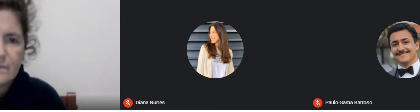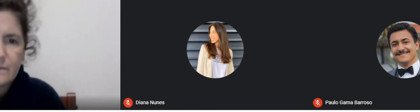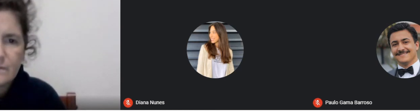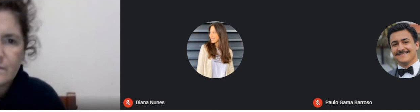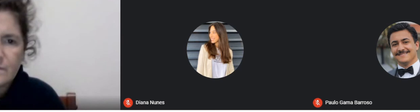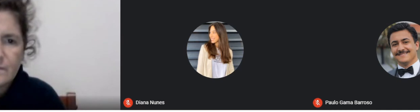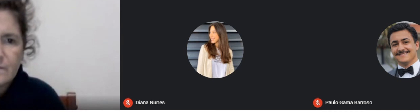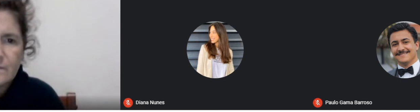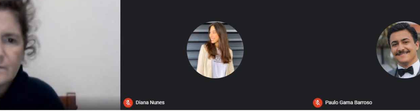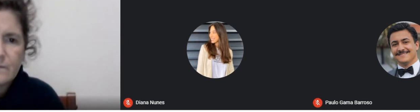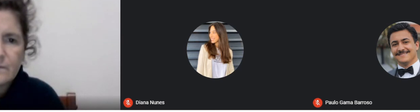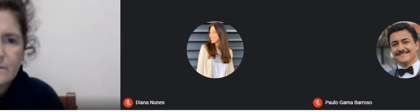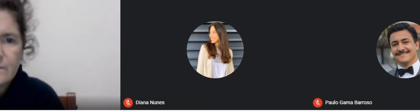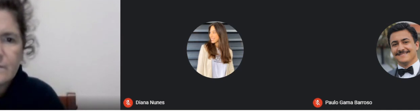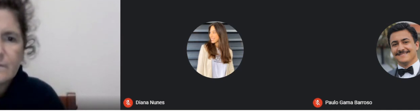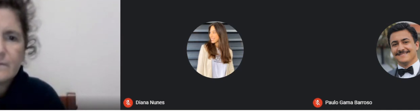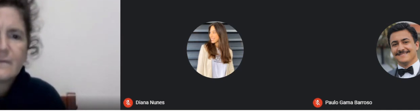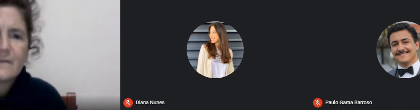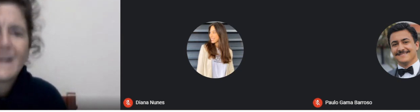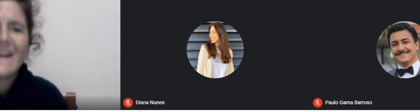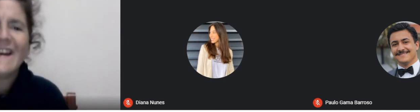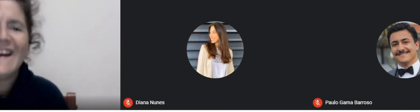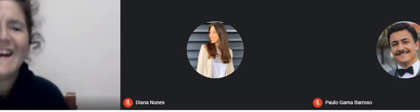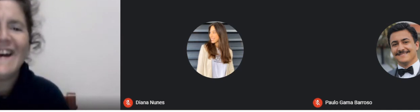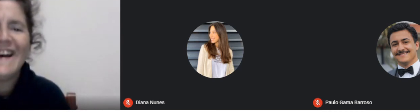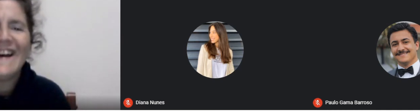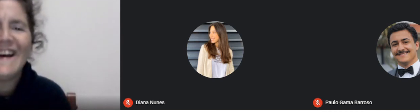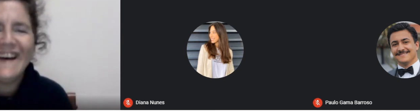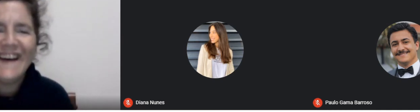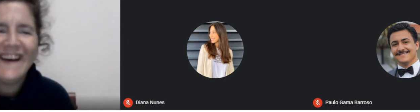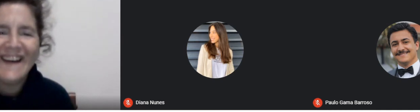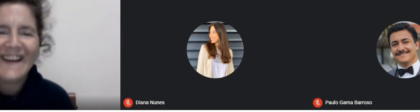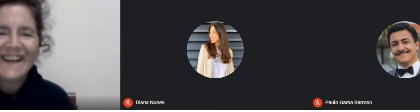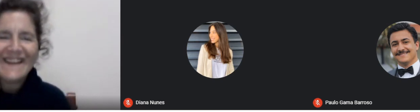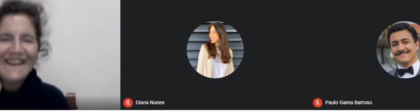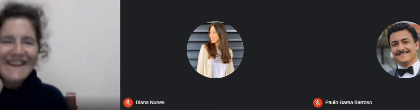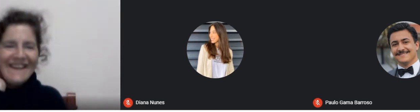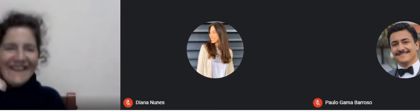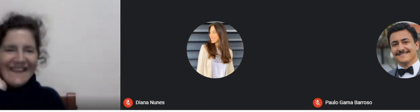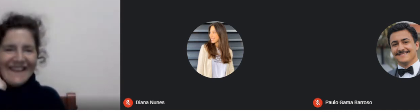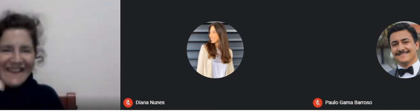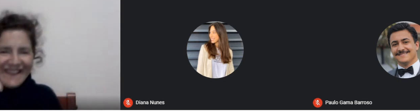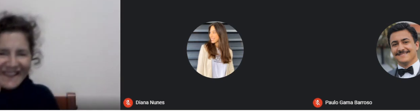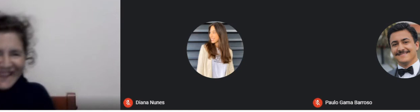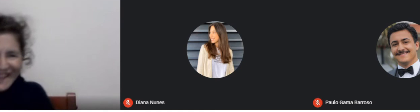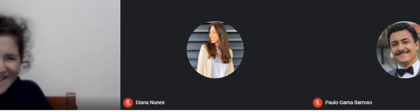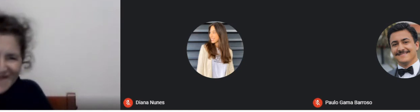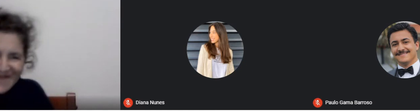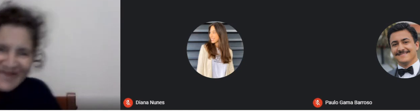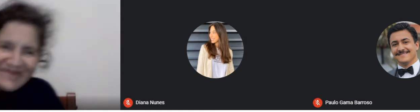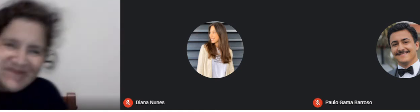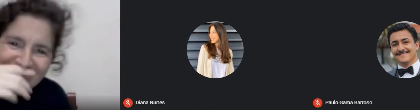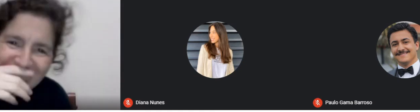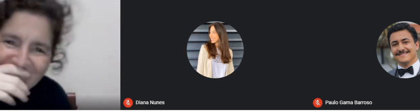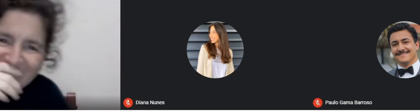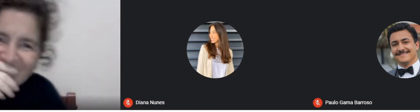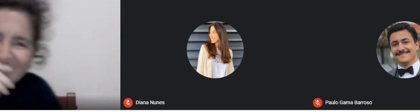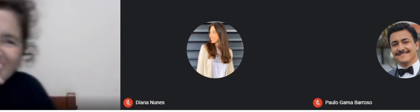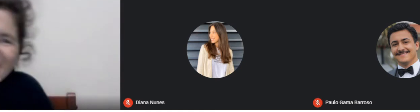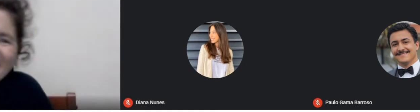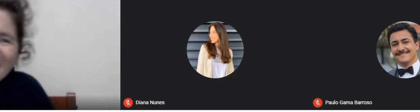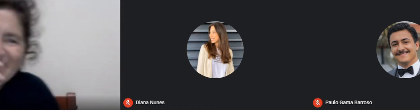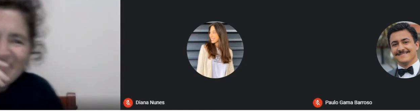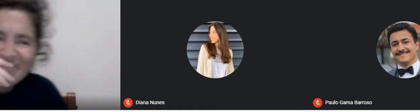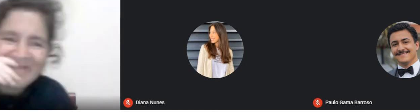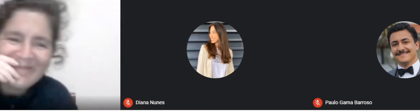Ok, ok. Pois, e logo por coincidência, a minha esposa foi agora buscar isto e por coincidência hoje estávamos a falar